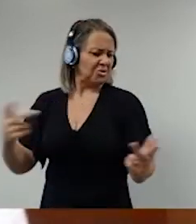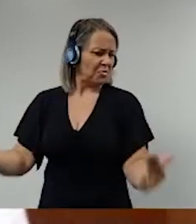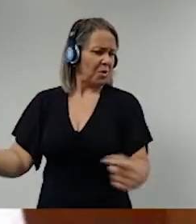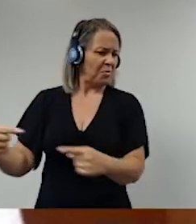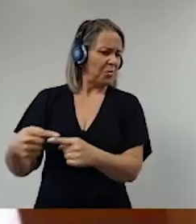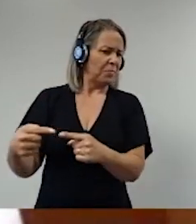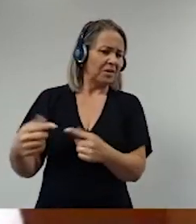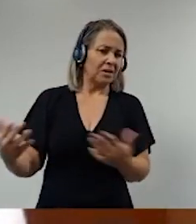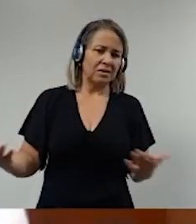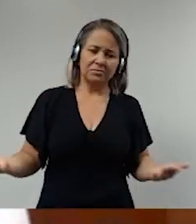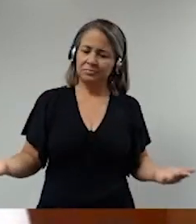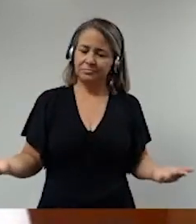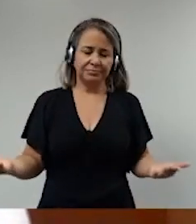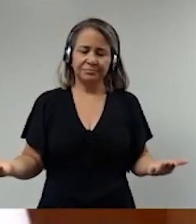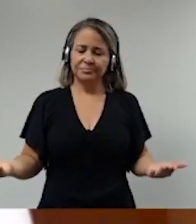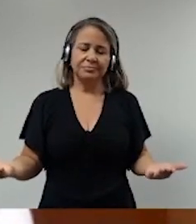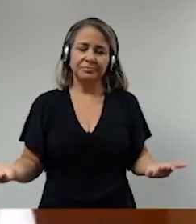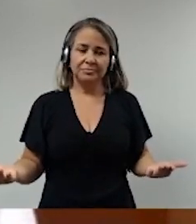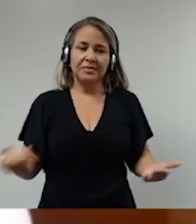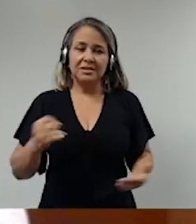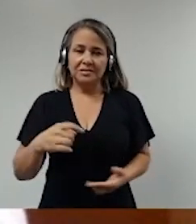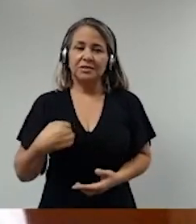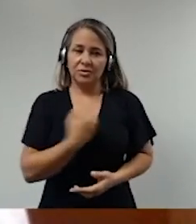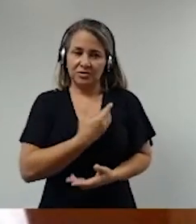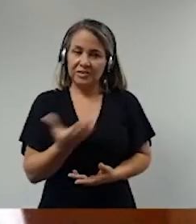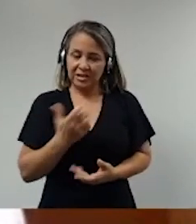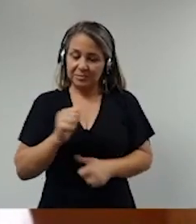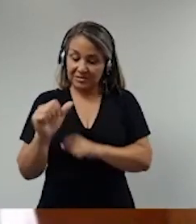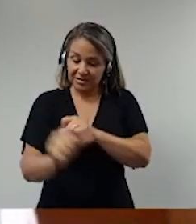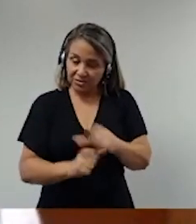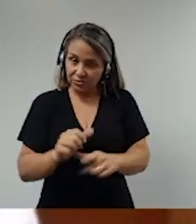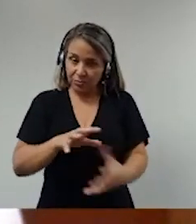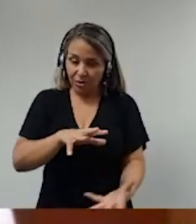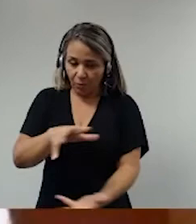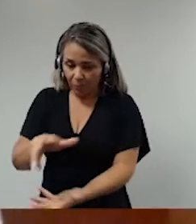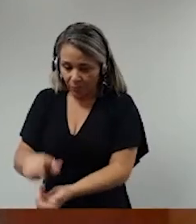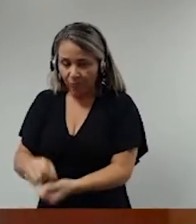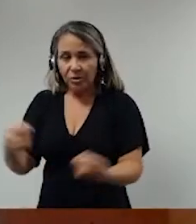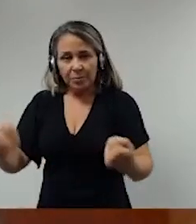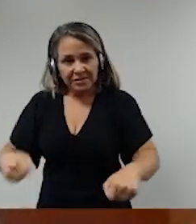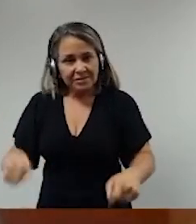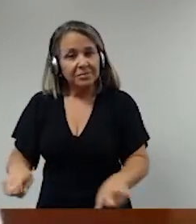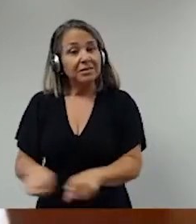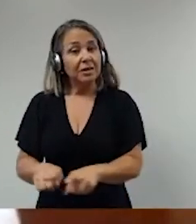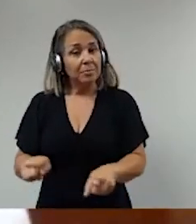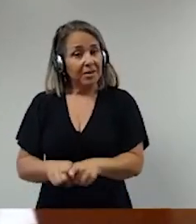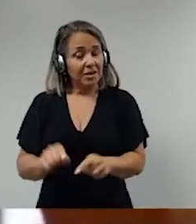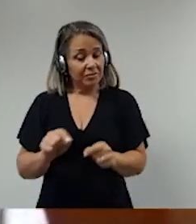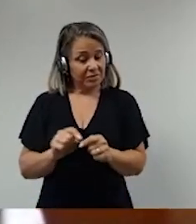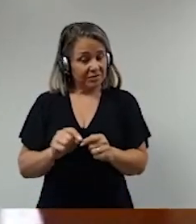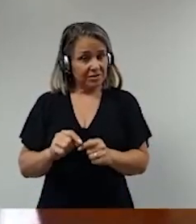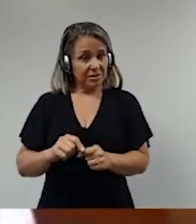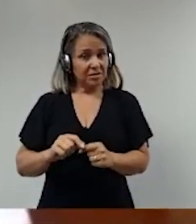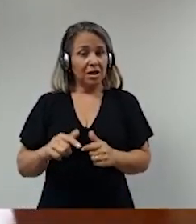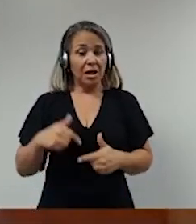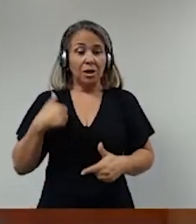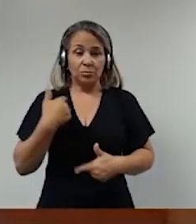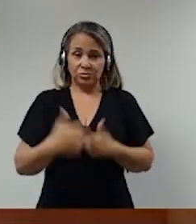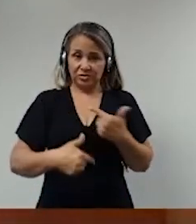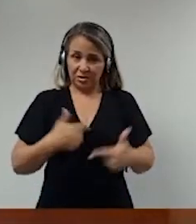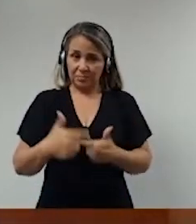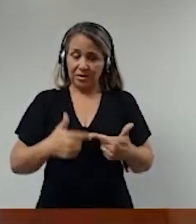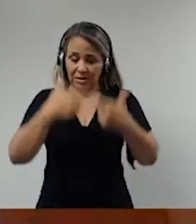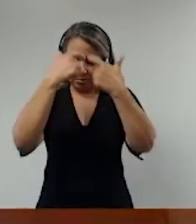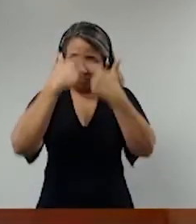compatível com o mundo. Se nós queremos transformar o mundo, a gente precisa começar também, de alguma maneira, a fazer isso nas nossas ações